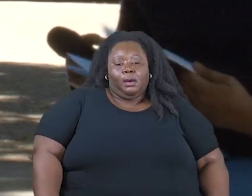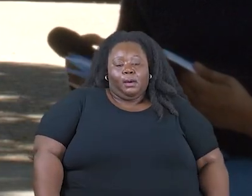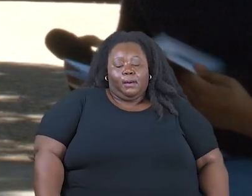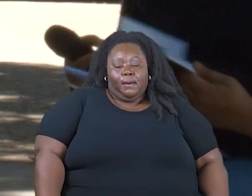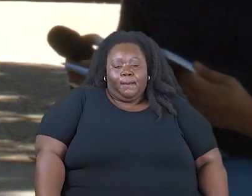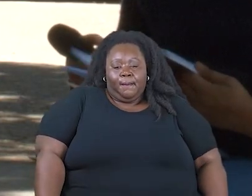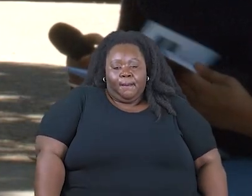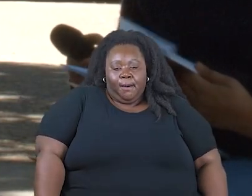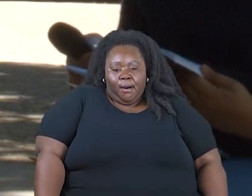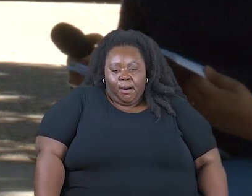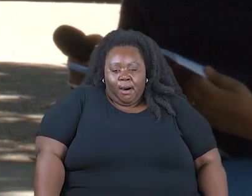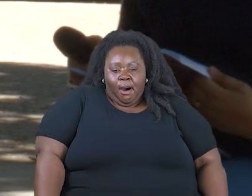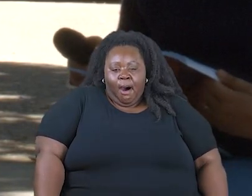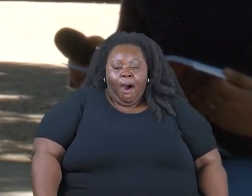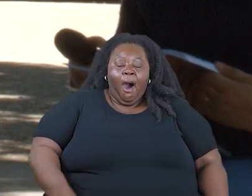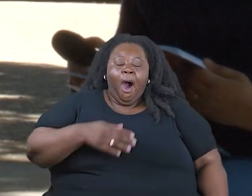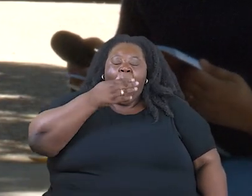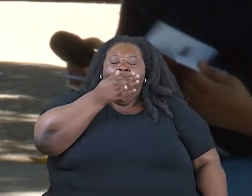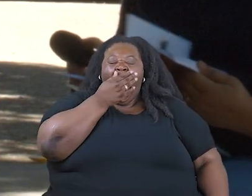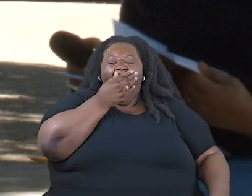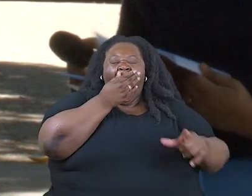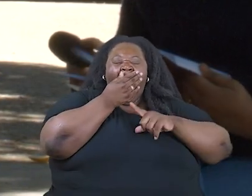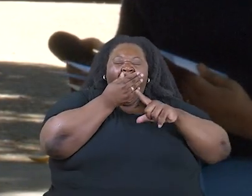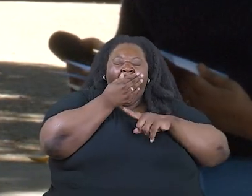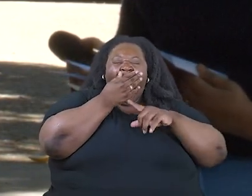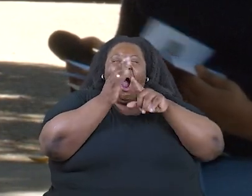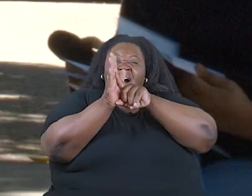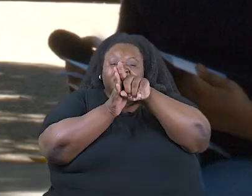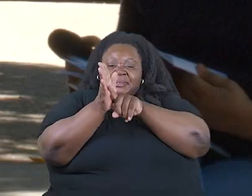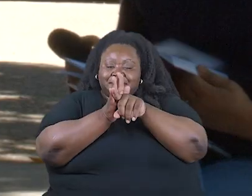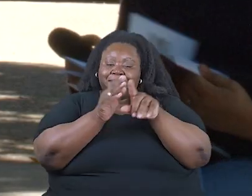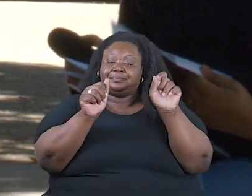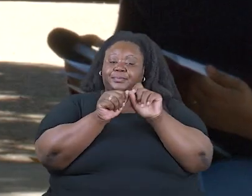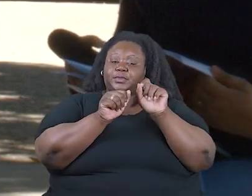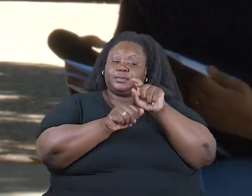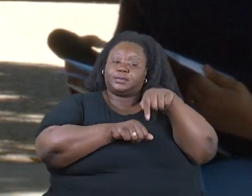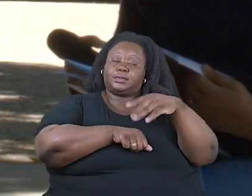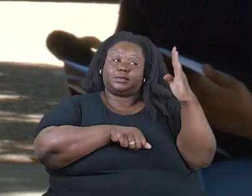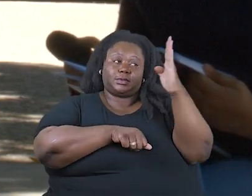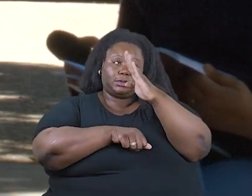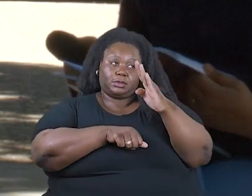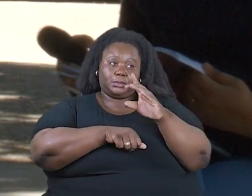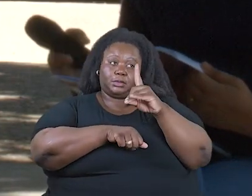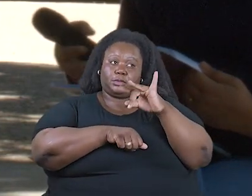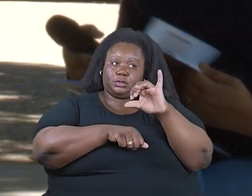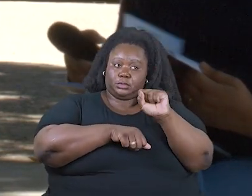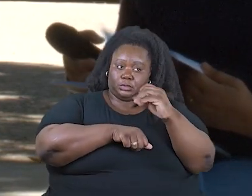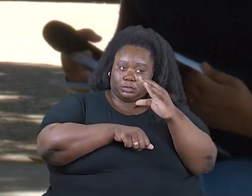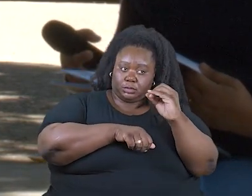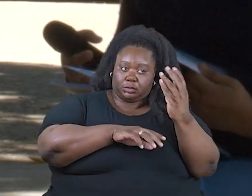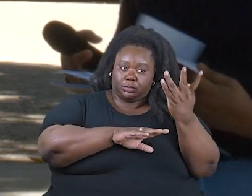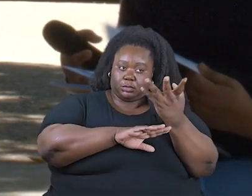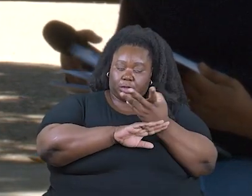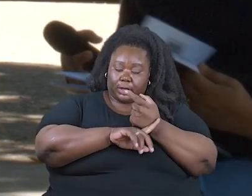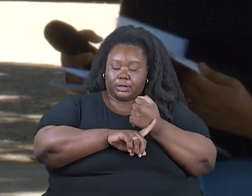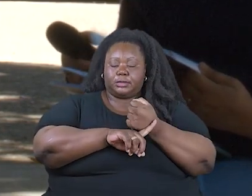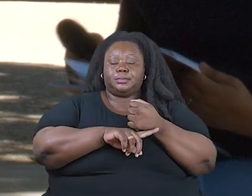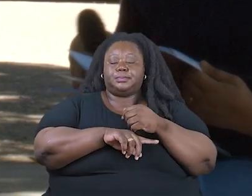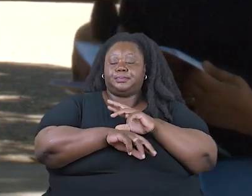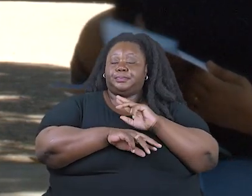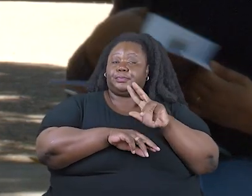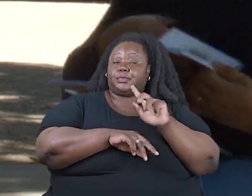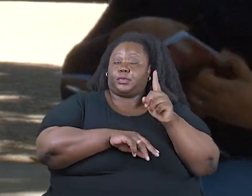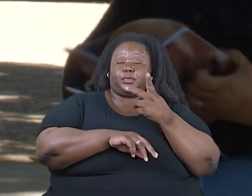Aí, por exemplo, tem uma pesquisa que foi feita aqui no Brasil sobre discos de artista, que